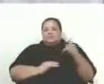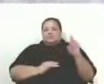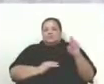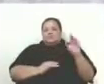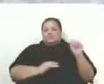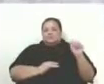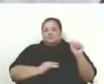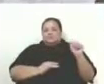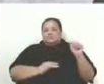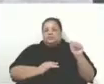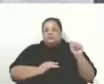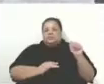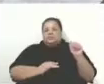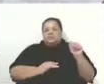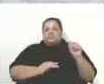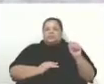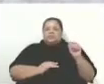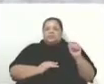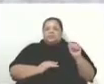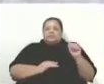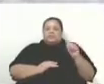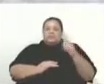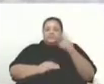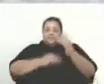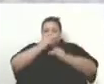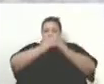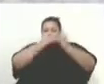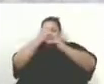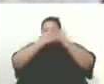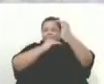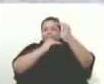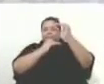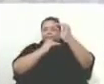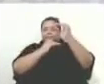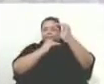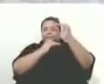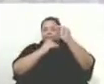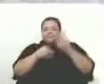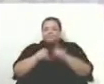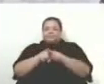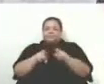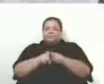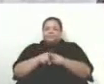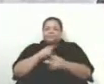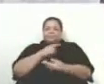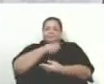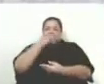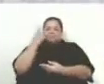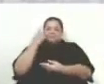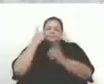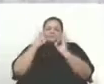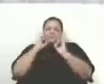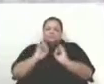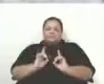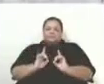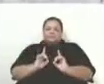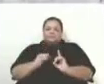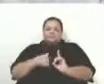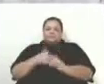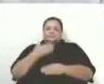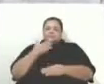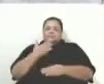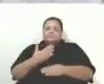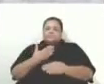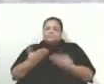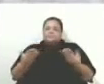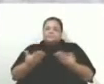grande, passar grandes passos nessa situação. E também para pessoas com deficiência, estou pedindo agora